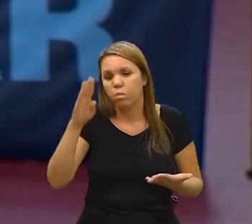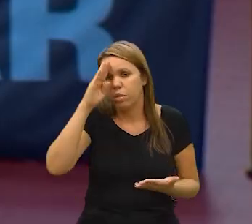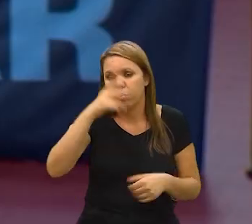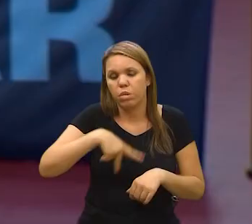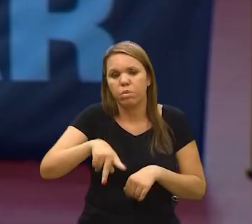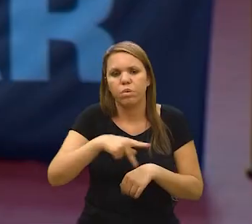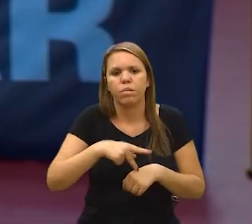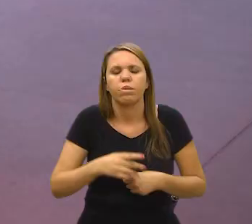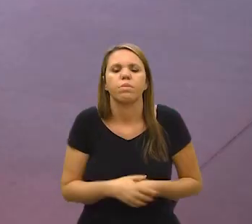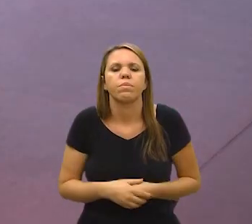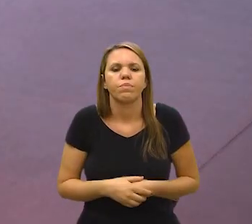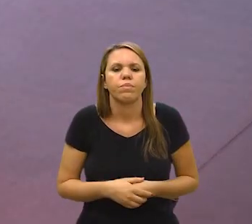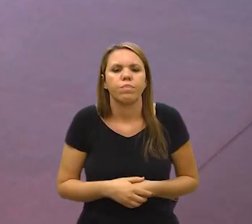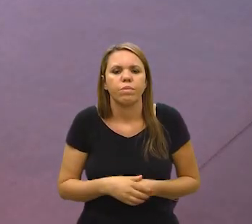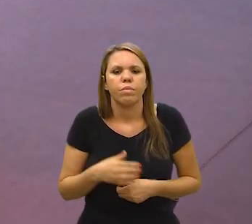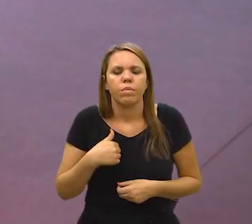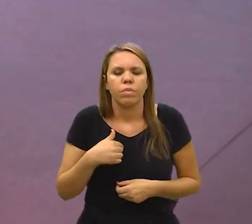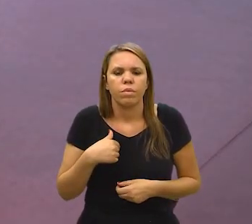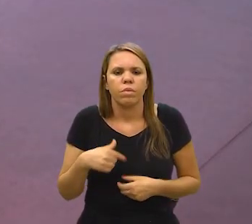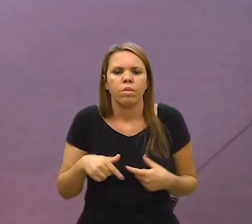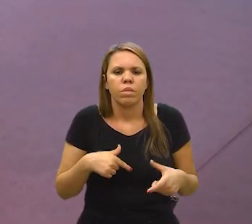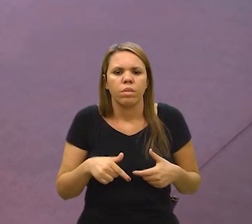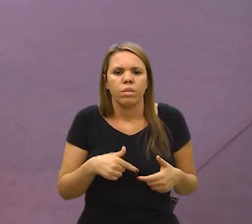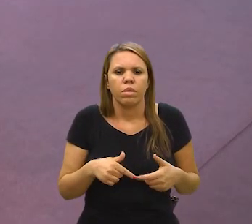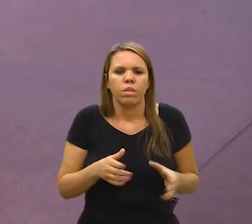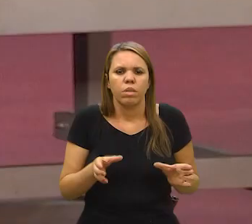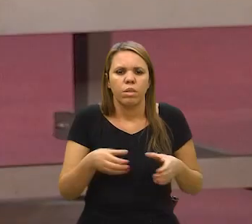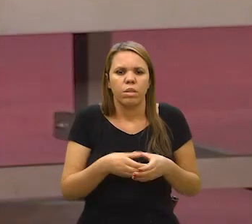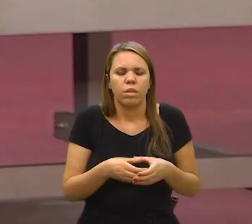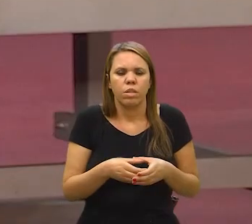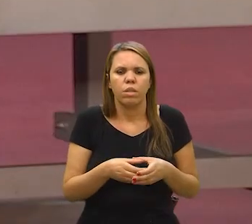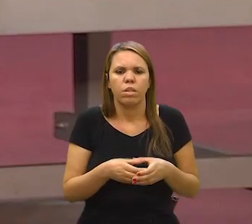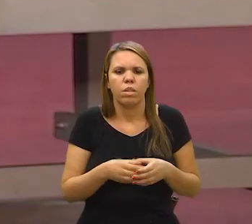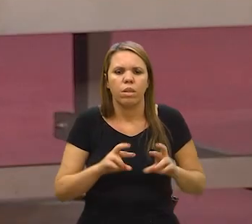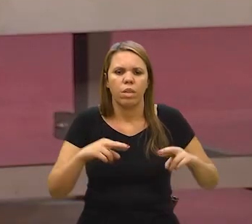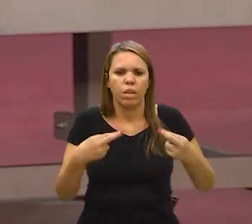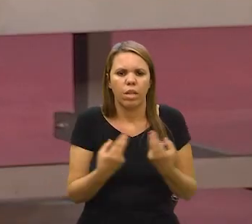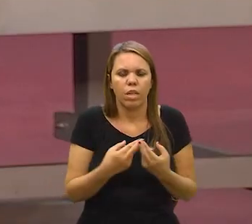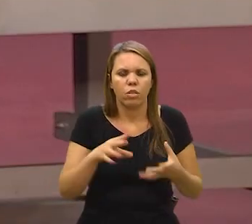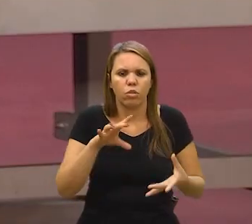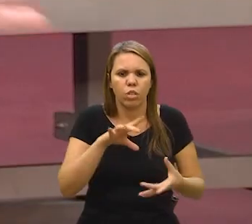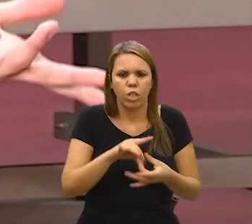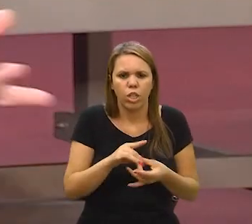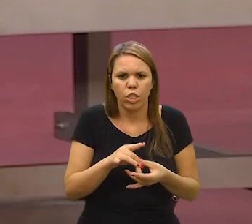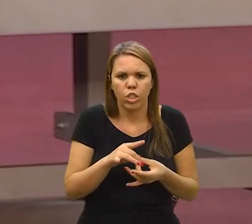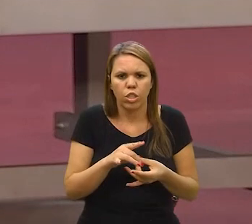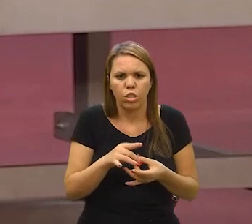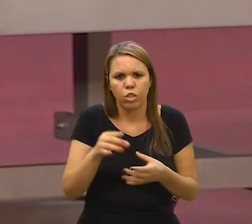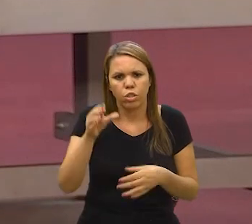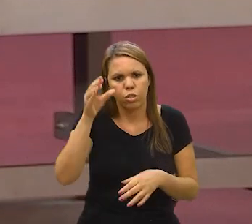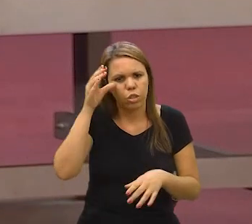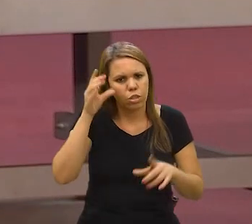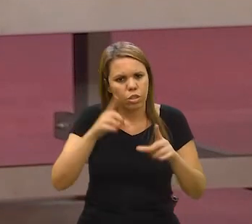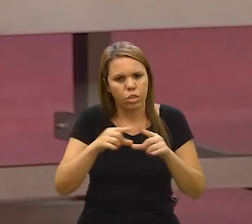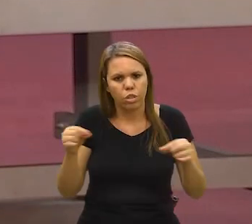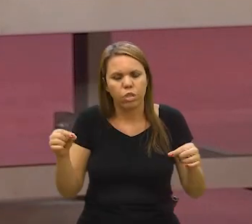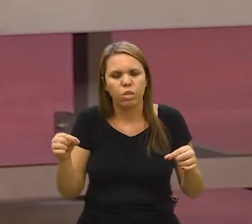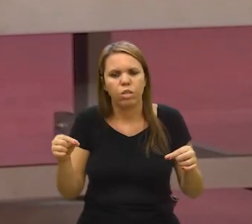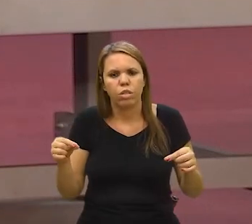são os principais países? Na minha classe tem atletas do Reino Unido muito forte, Ucrânia, a China que domina o